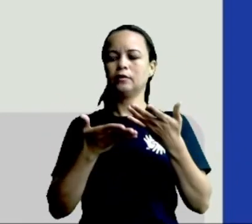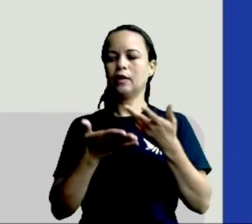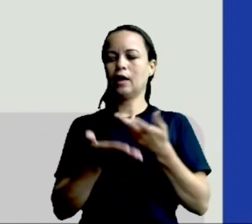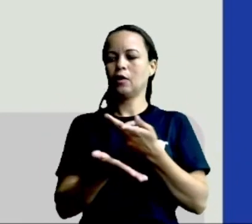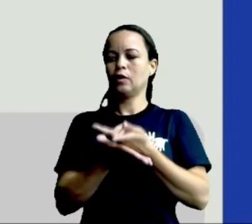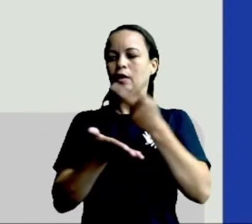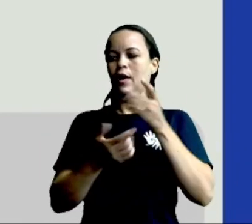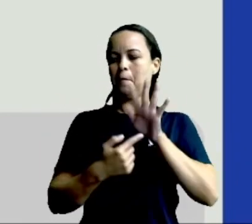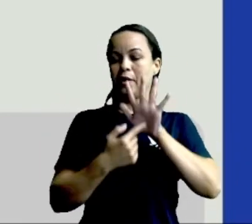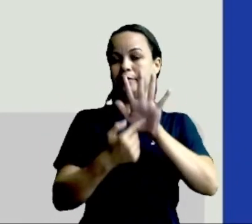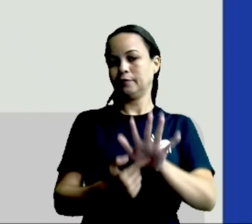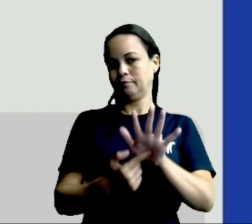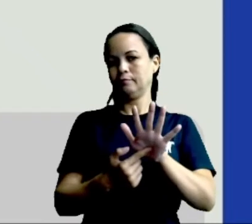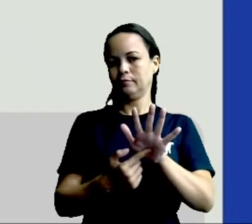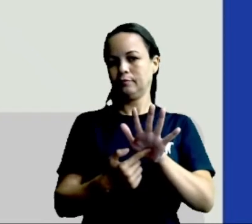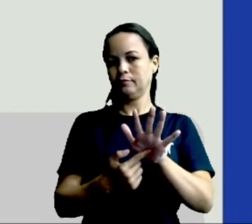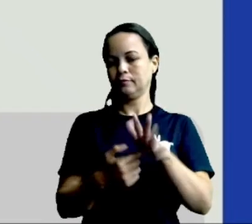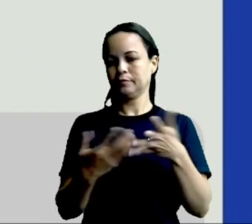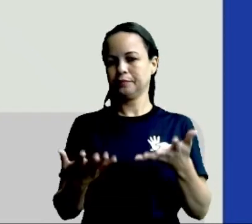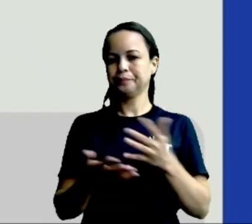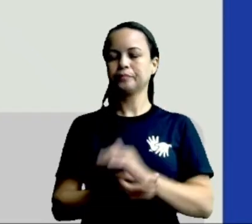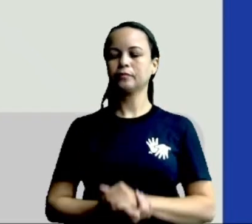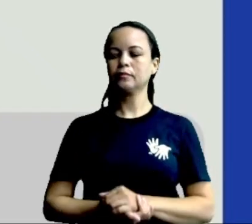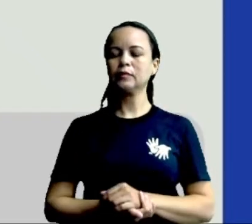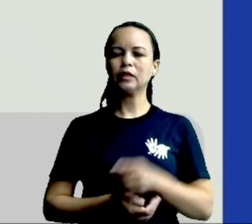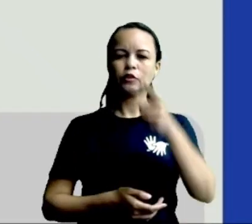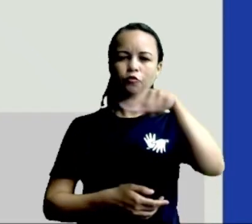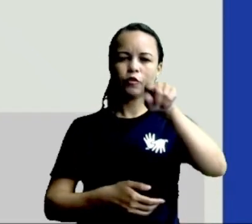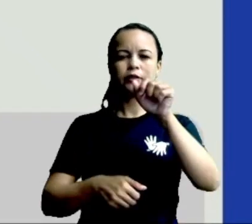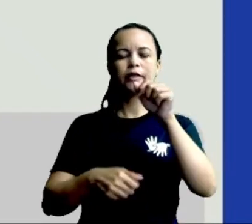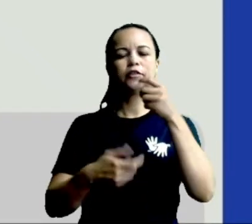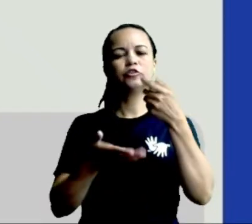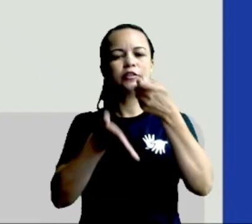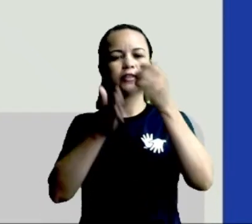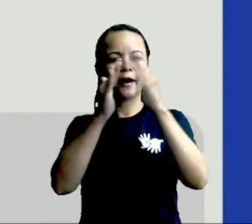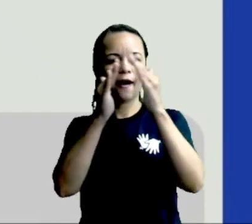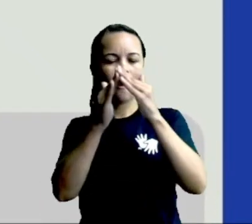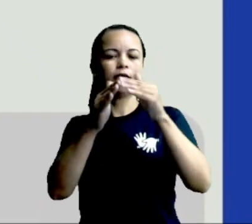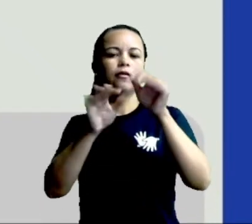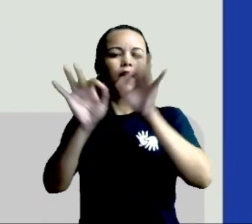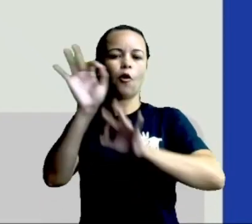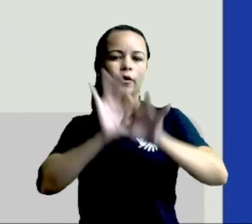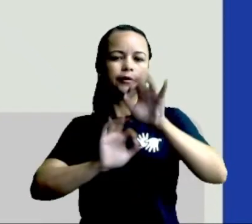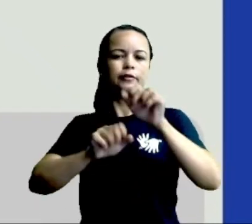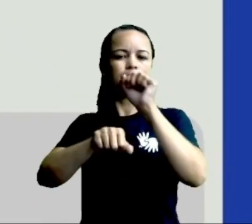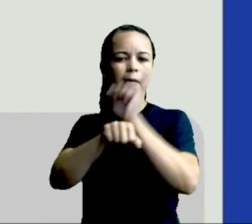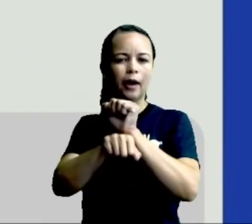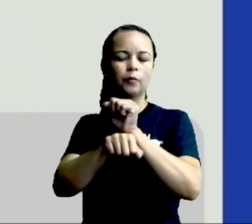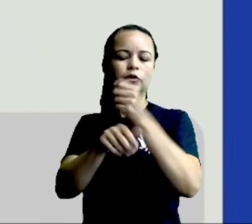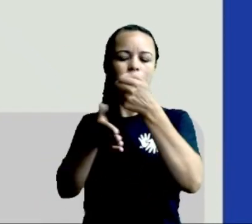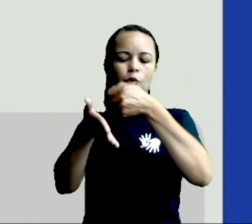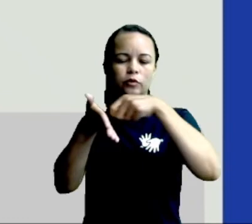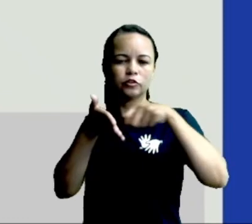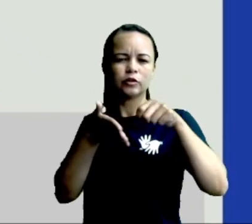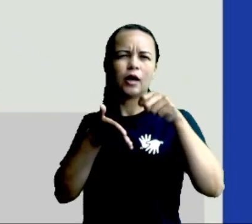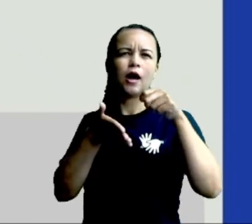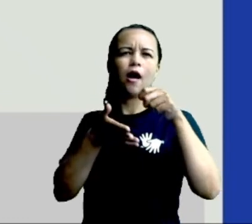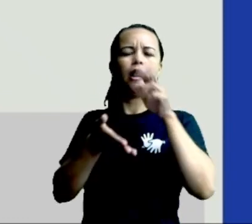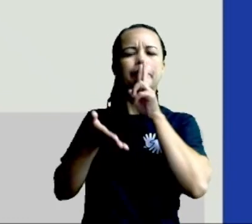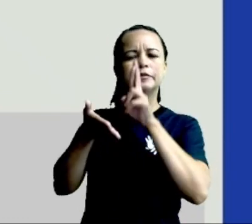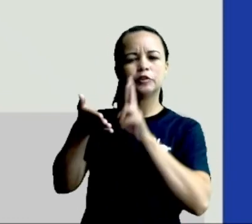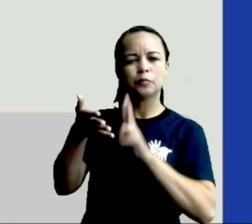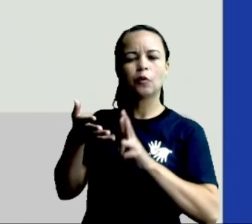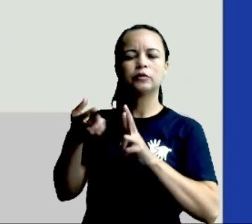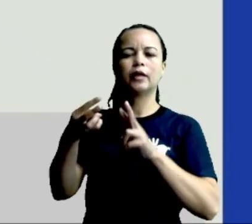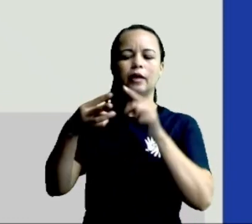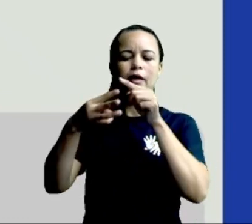casa parar um pouquinho e fazer as tuas anotações, ou seja, responder como é que a gente coloca aí o